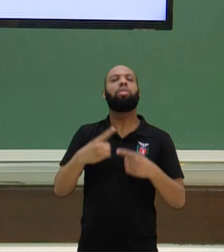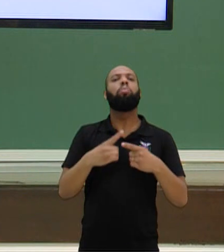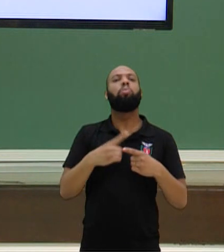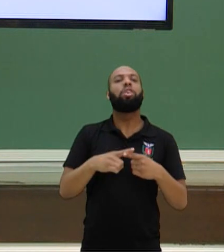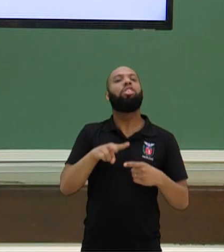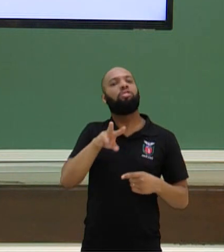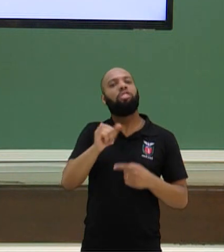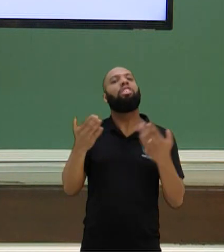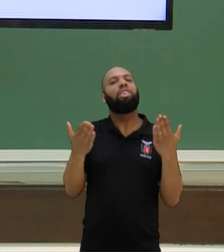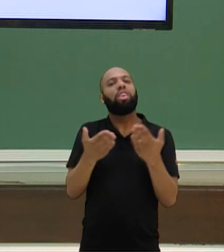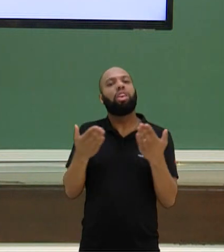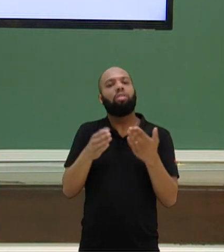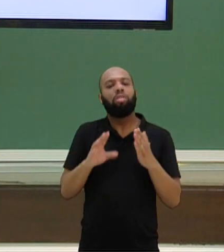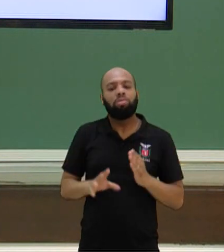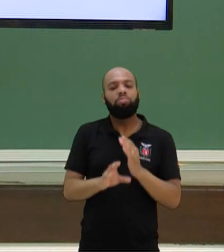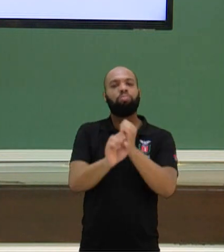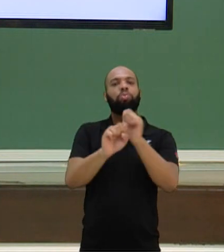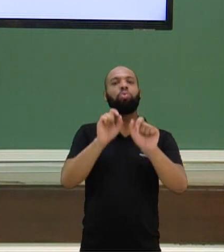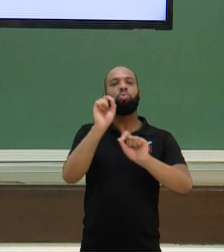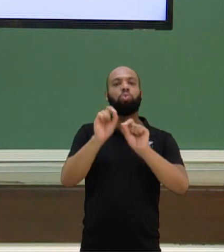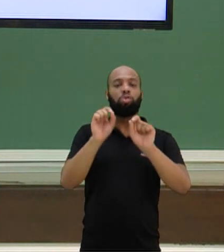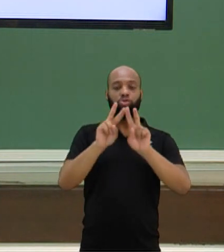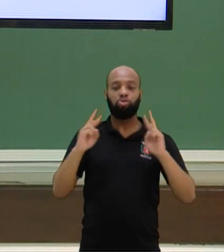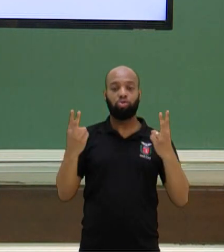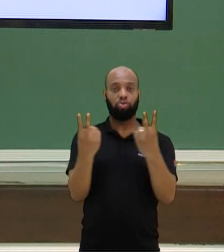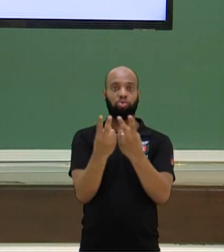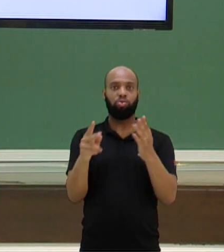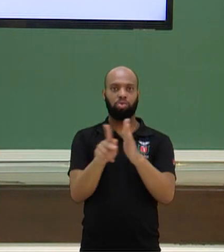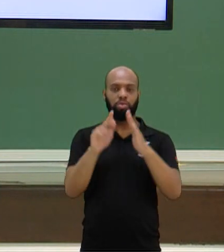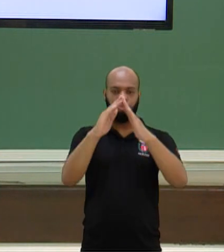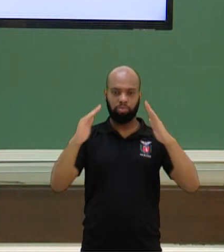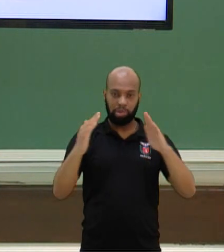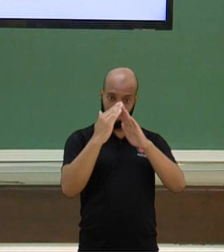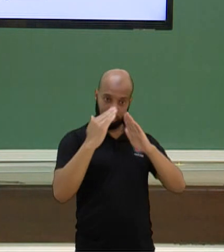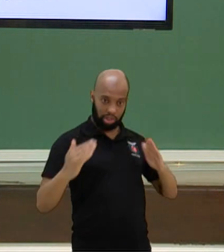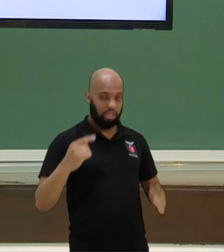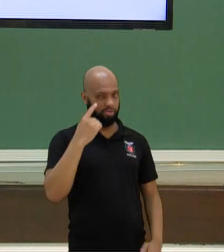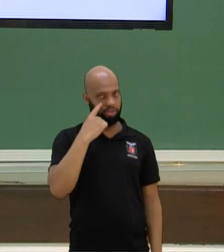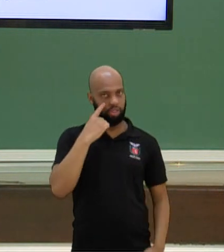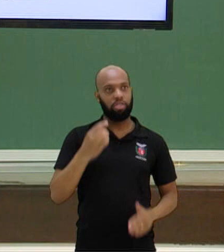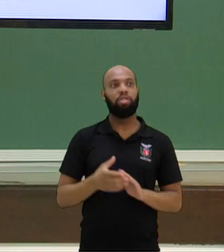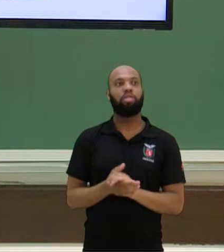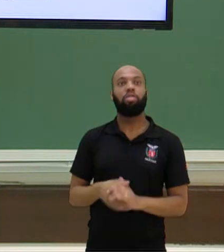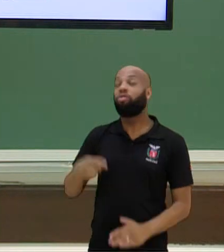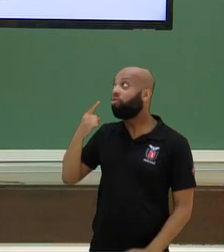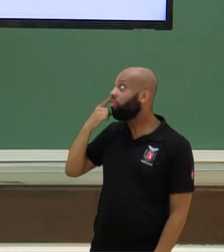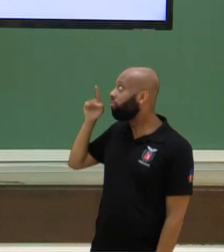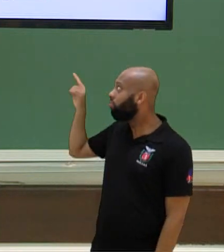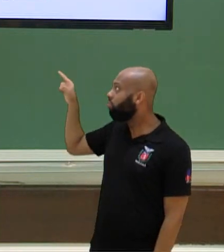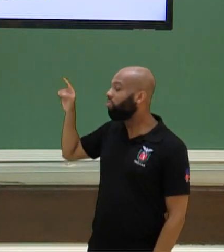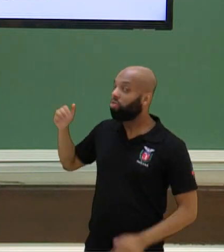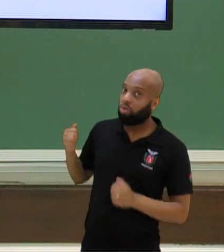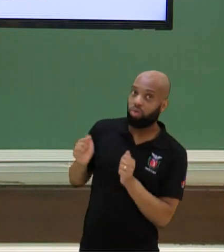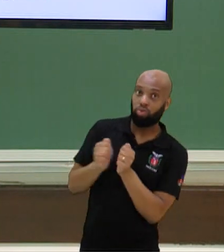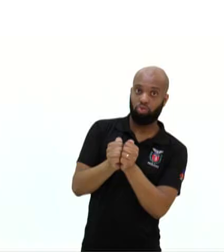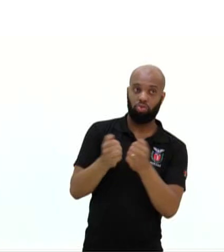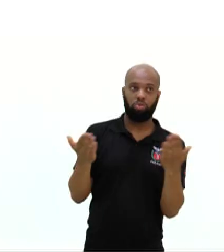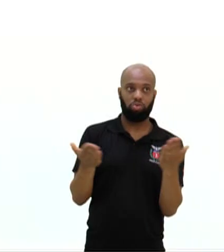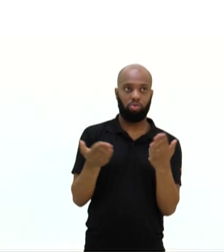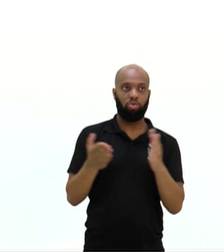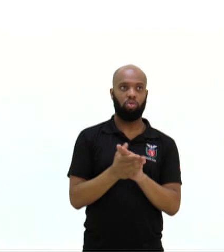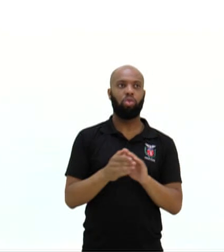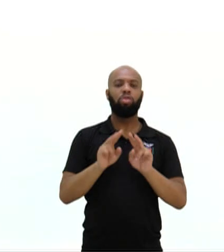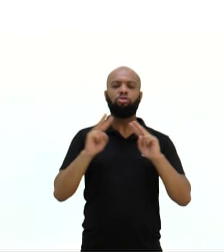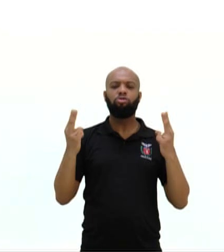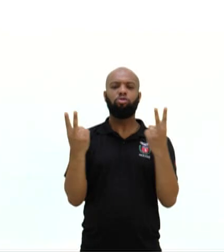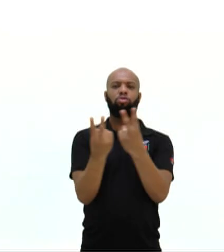da pirâmide. Como que nós calculamos o volume da pirâmide? Vamos ver? Olhem só, acompanhem aqui. O volume